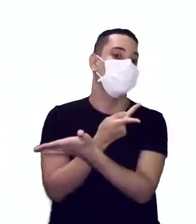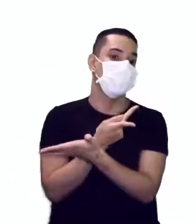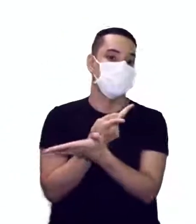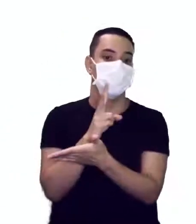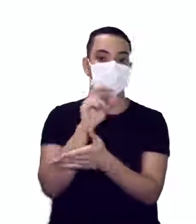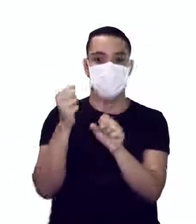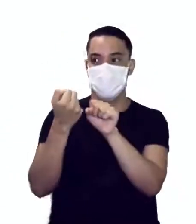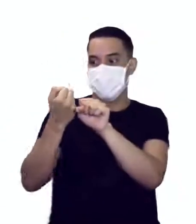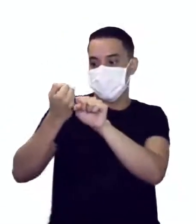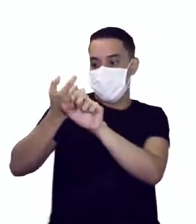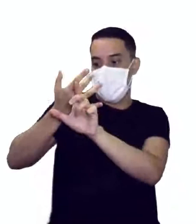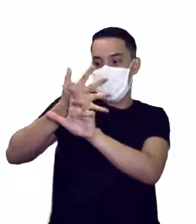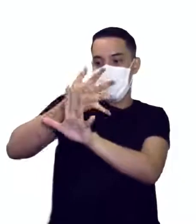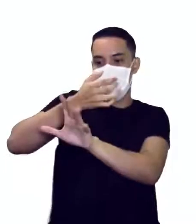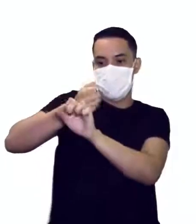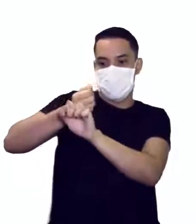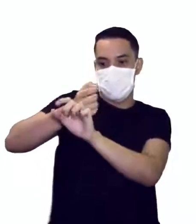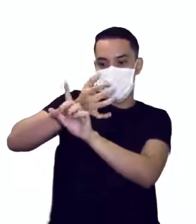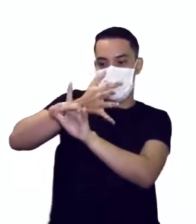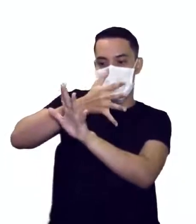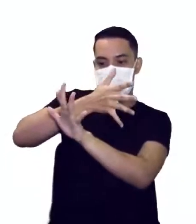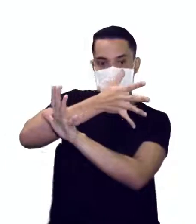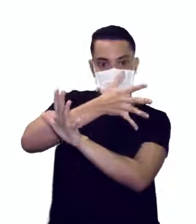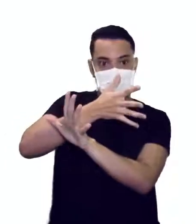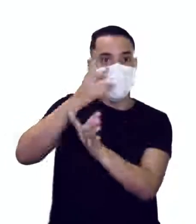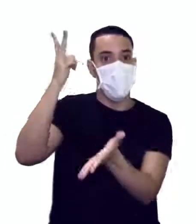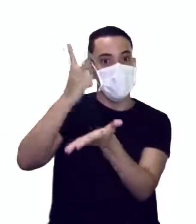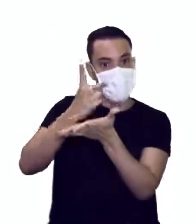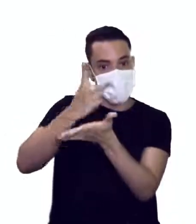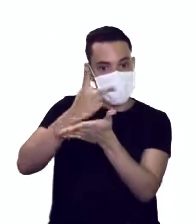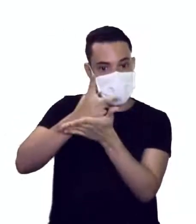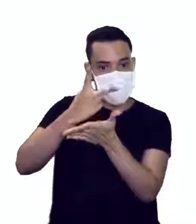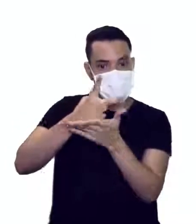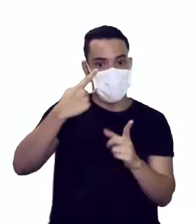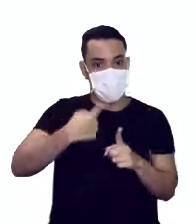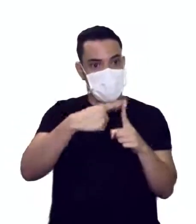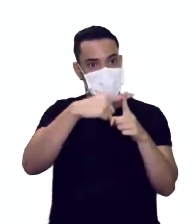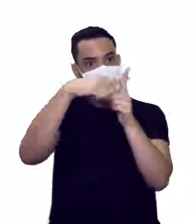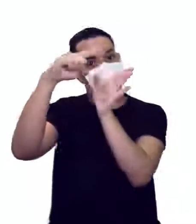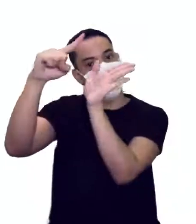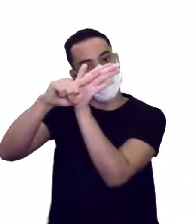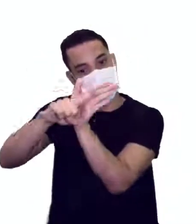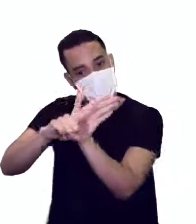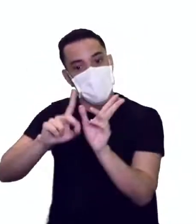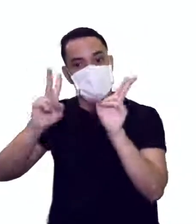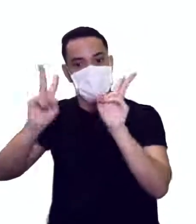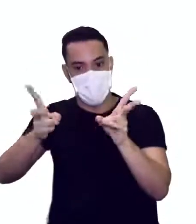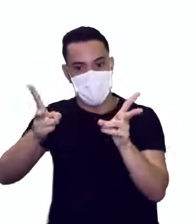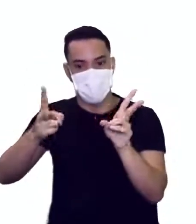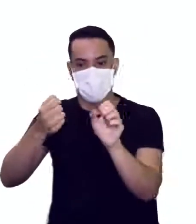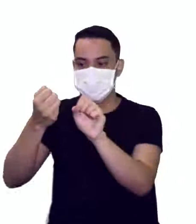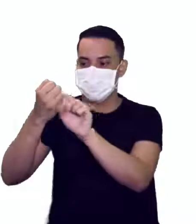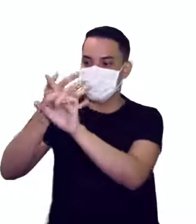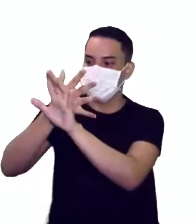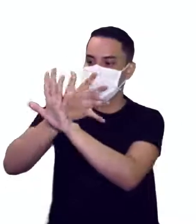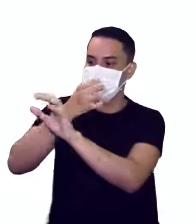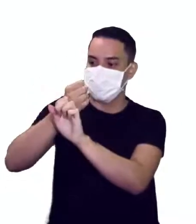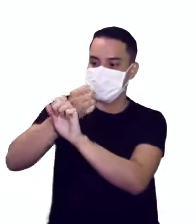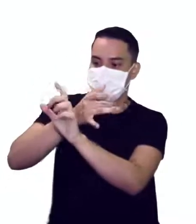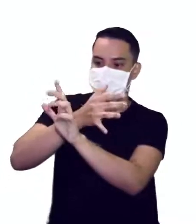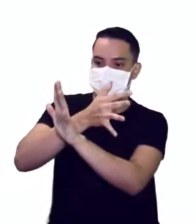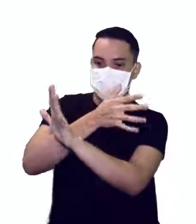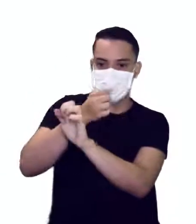estar repelindo as cargas que têm o mesmo sinal das cargas do corpo indusor, tá bom? Do corpo